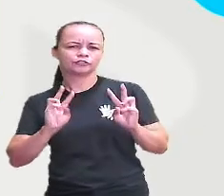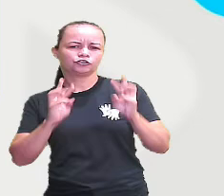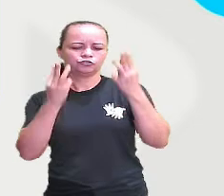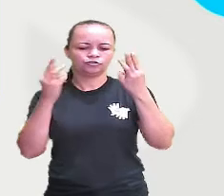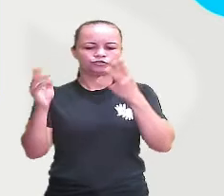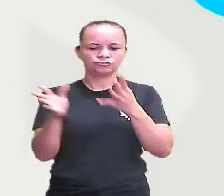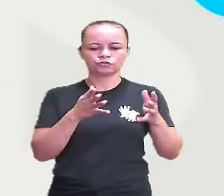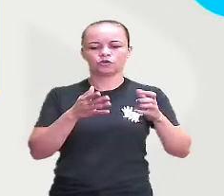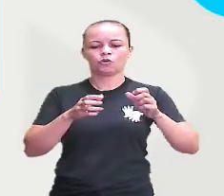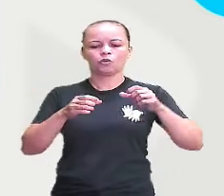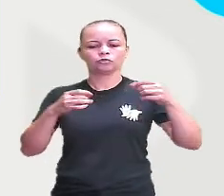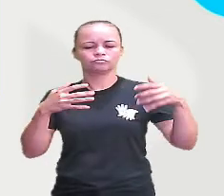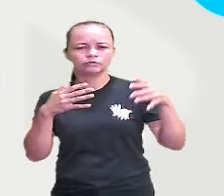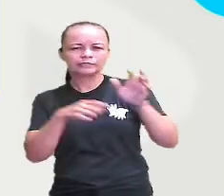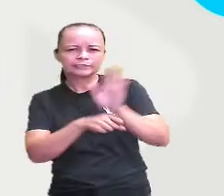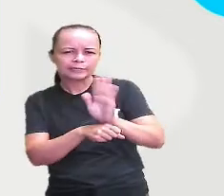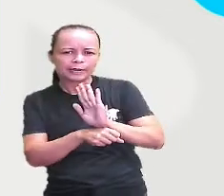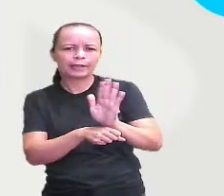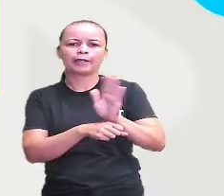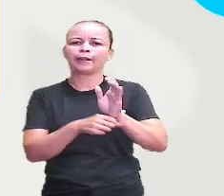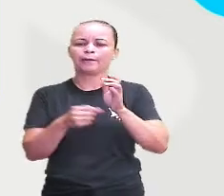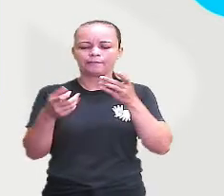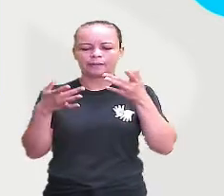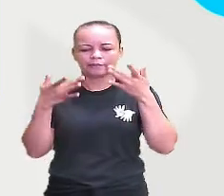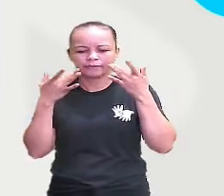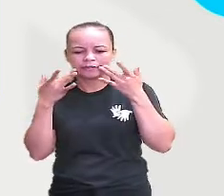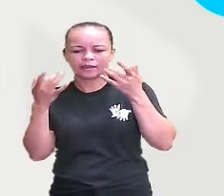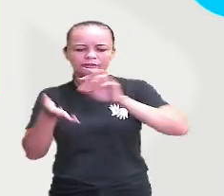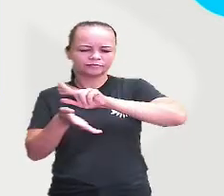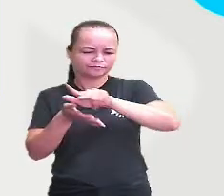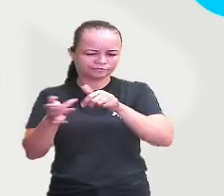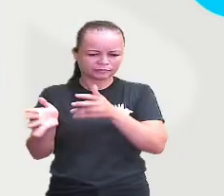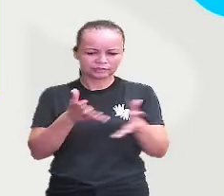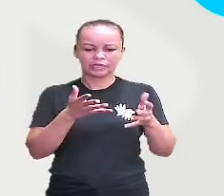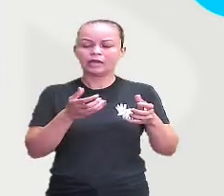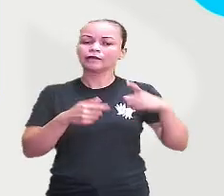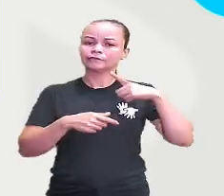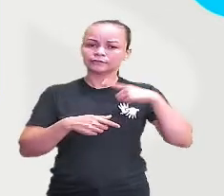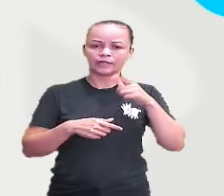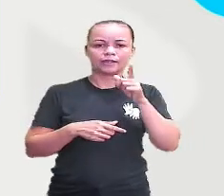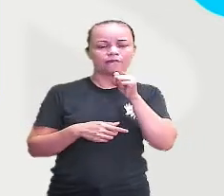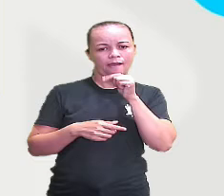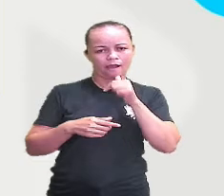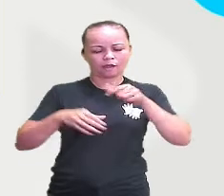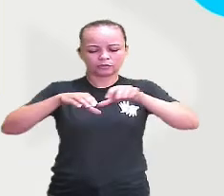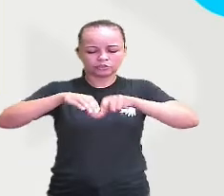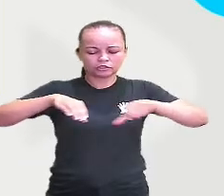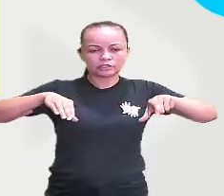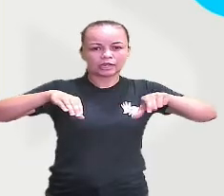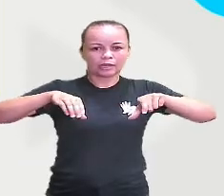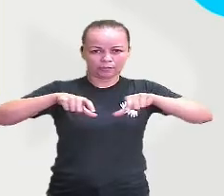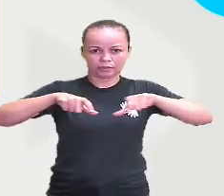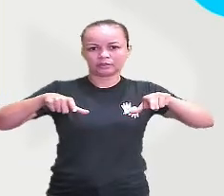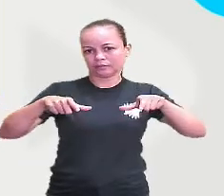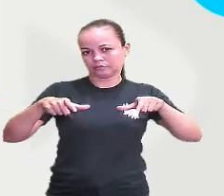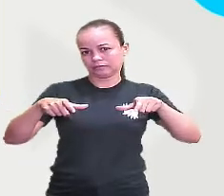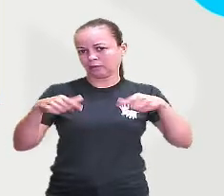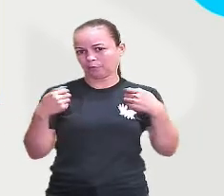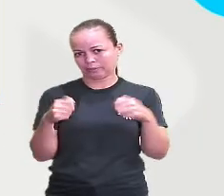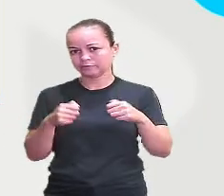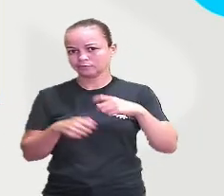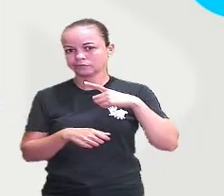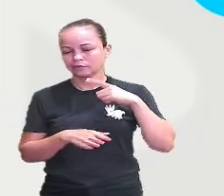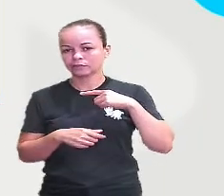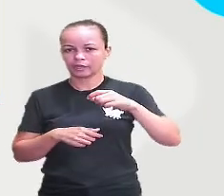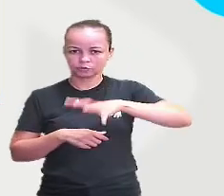ruas pavimentadas, monumentos. Tem abastecimento de água e sistema de esgoto sanitário, pelo menos é o que deve se ter